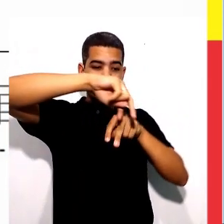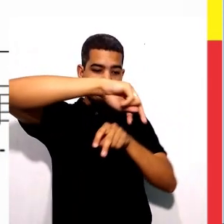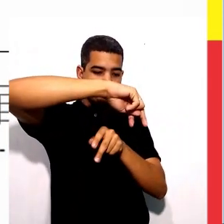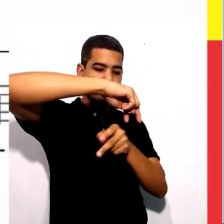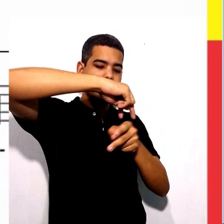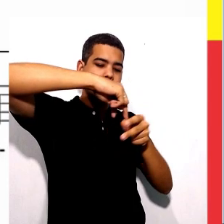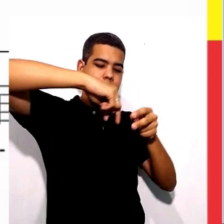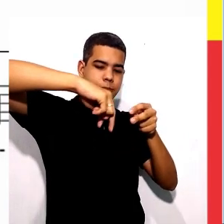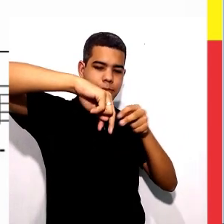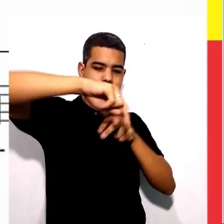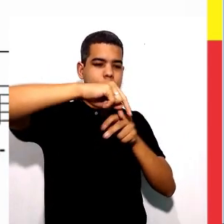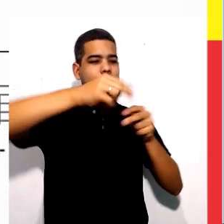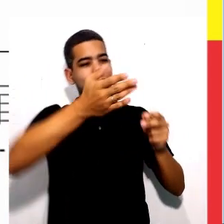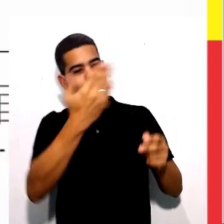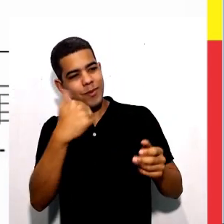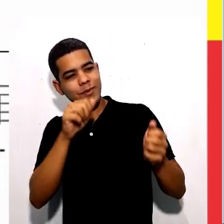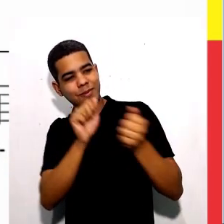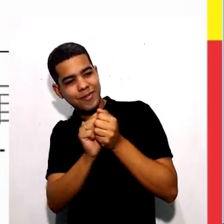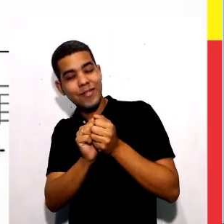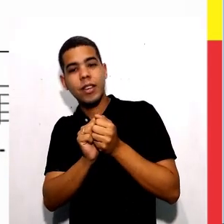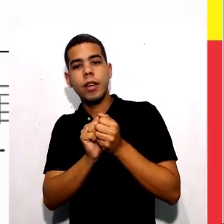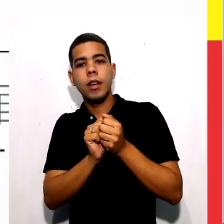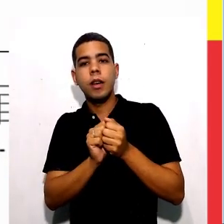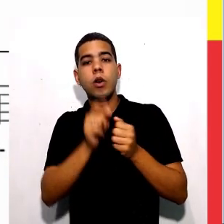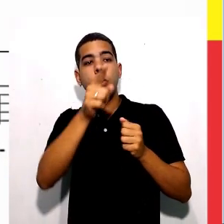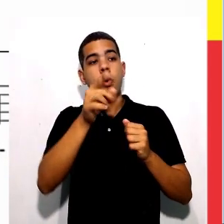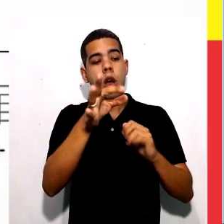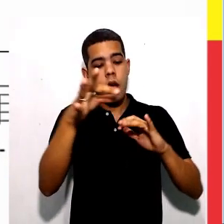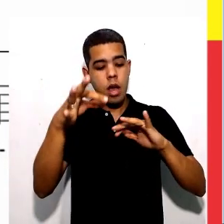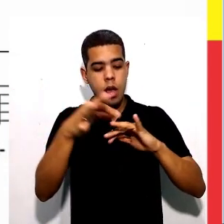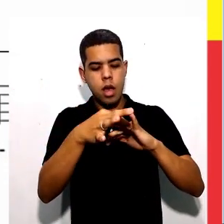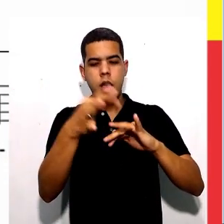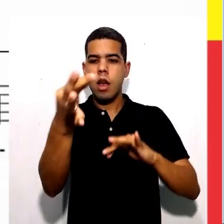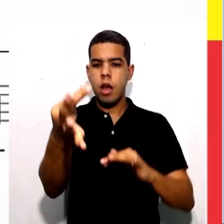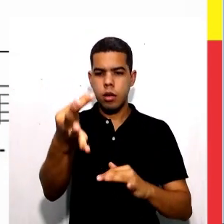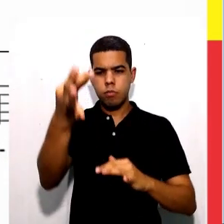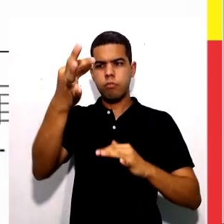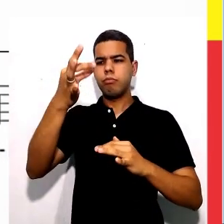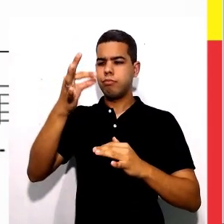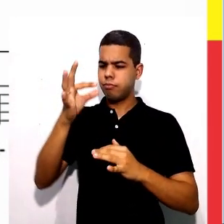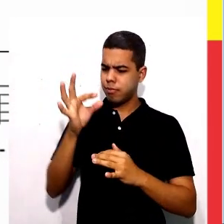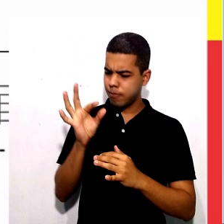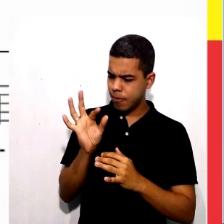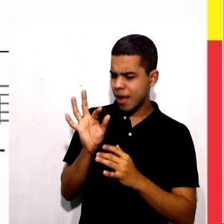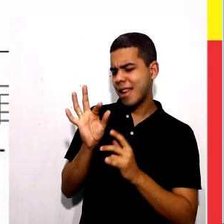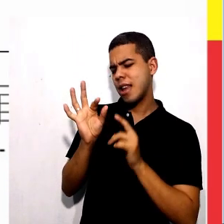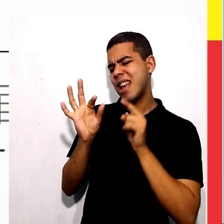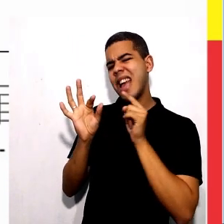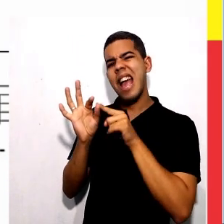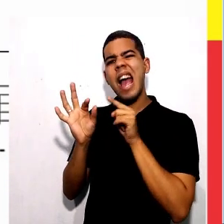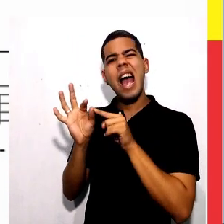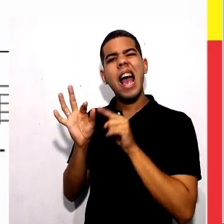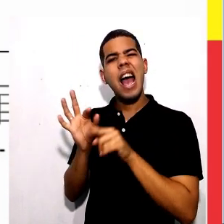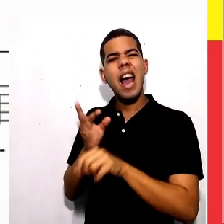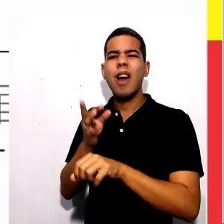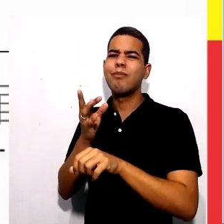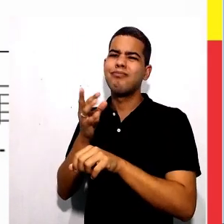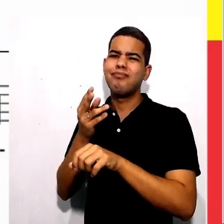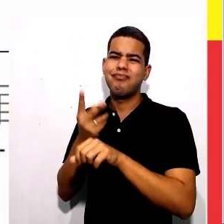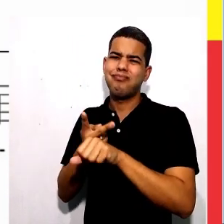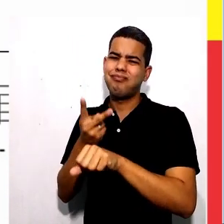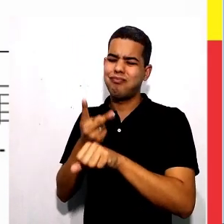volta, volta e meia vamos dar. O anel que tu me